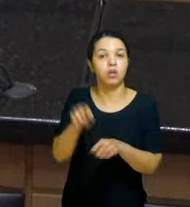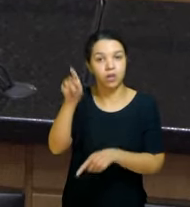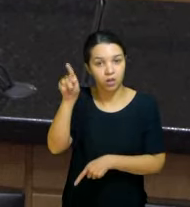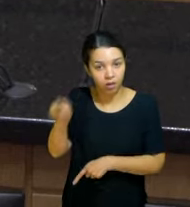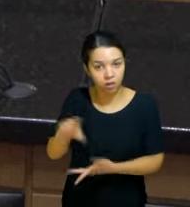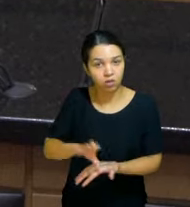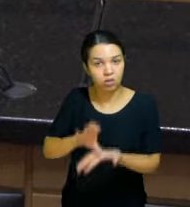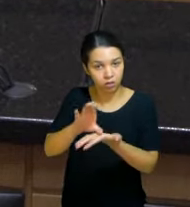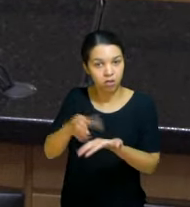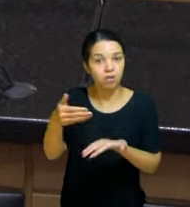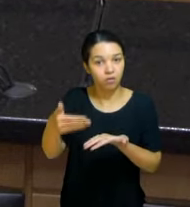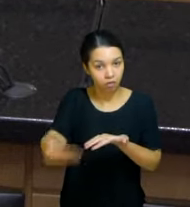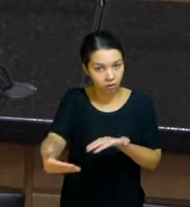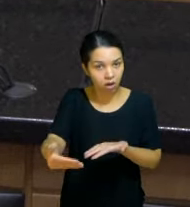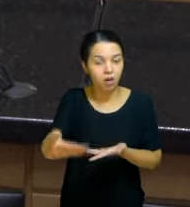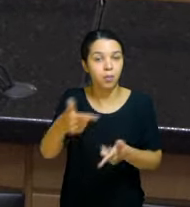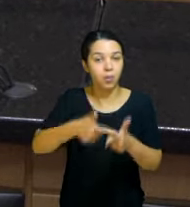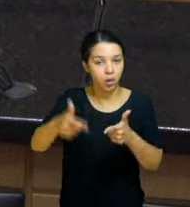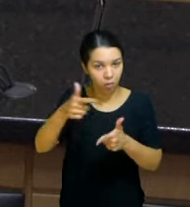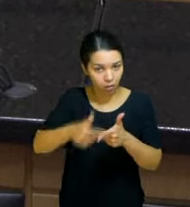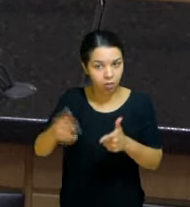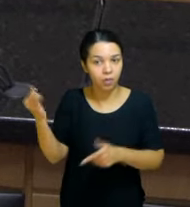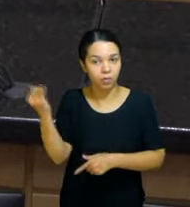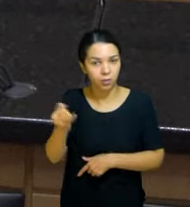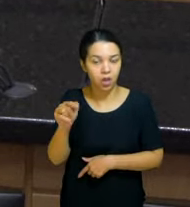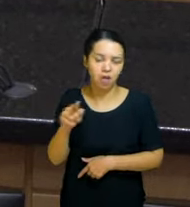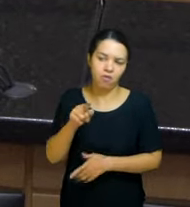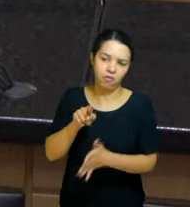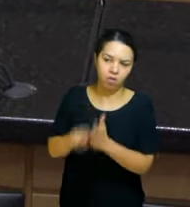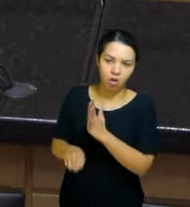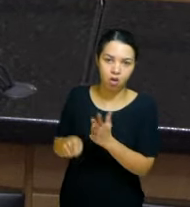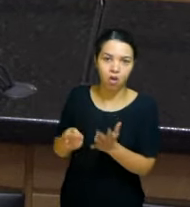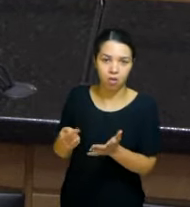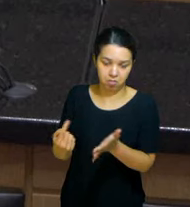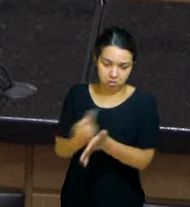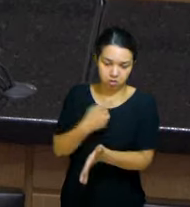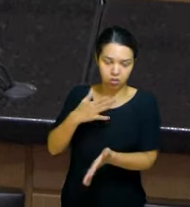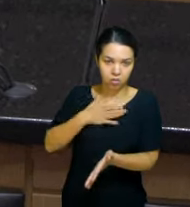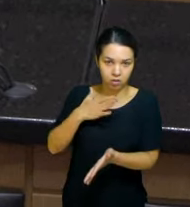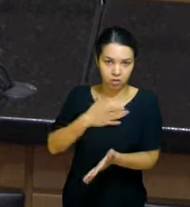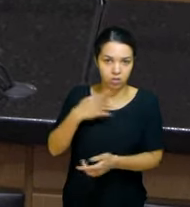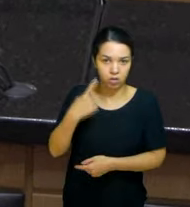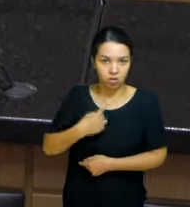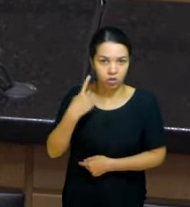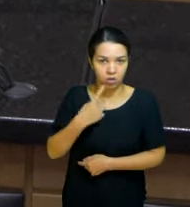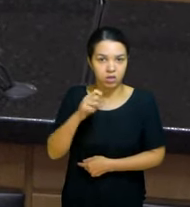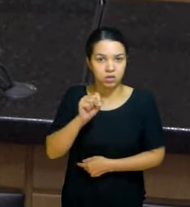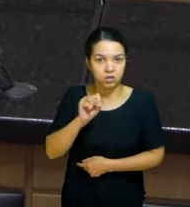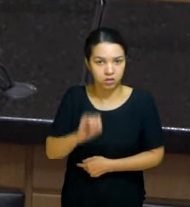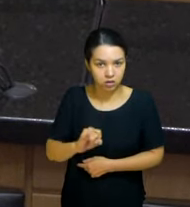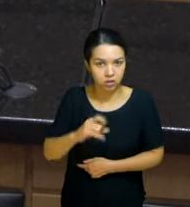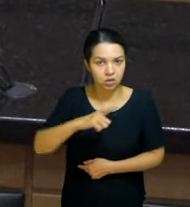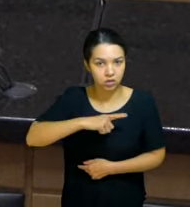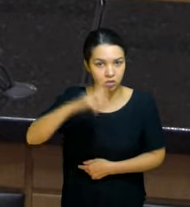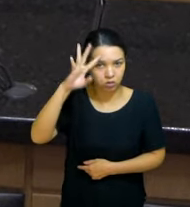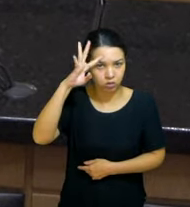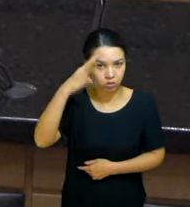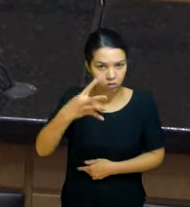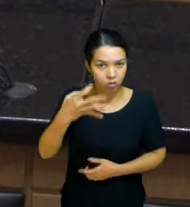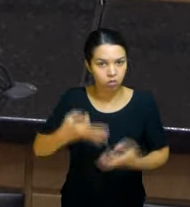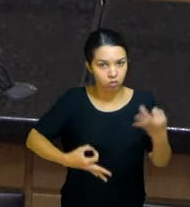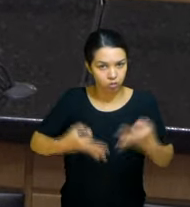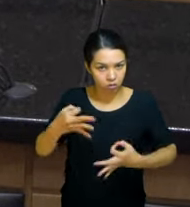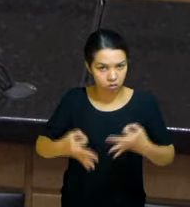que teria problema. Na ocasião, ele questionou, inclusive a mim, que sou advogado, se teria uma solução jurídica. E